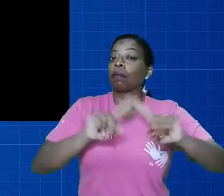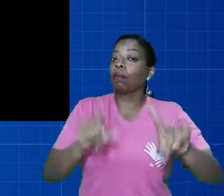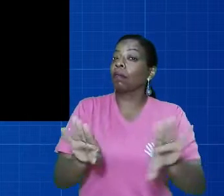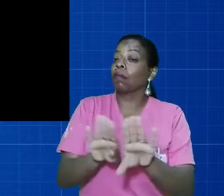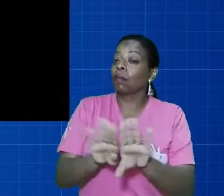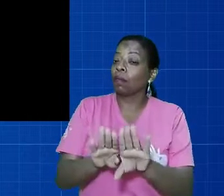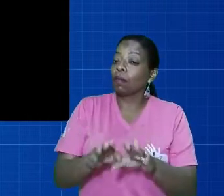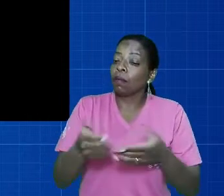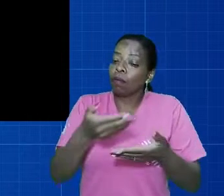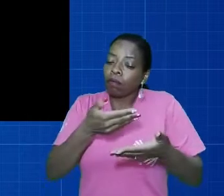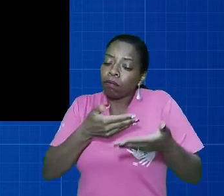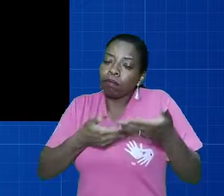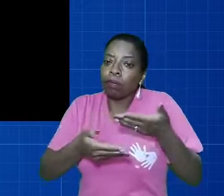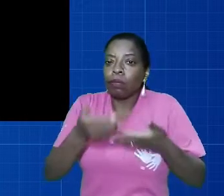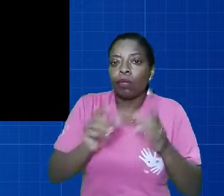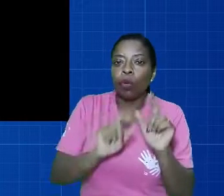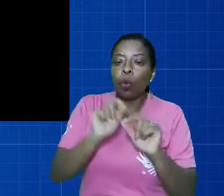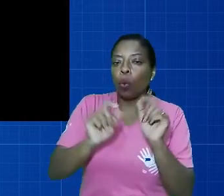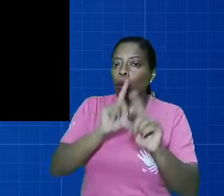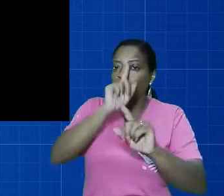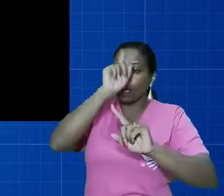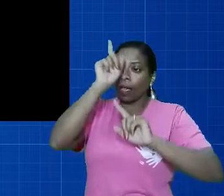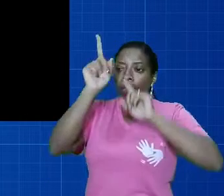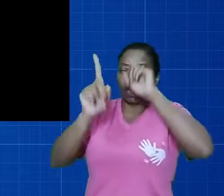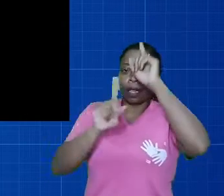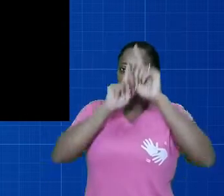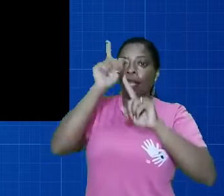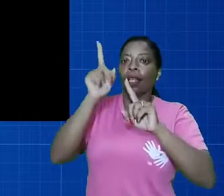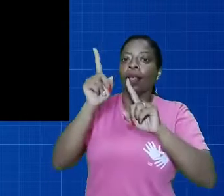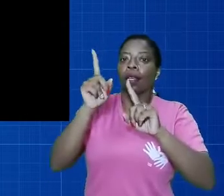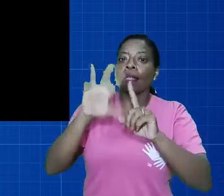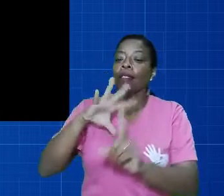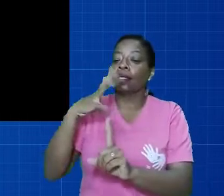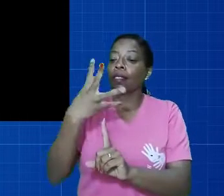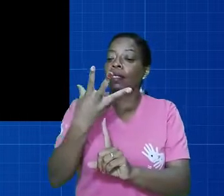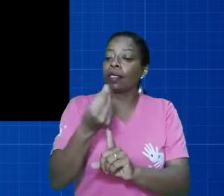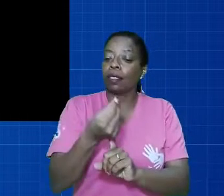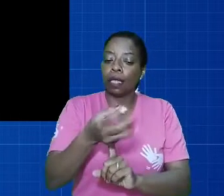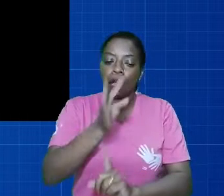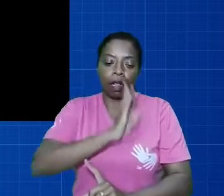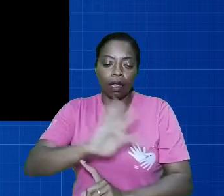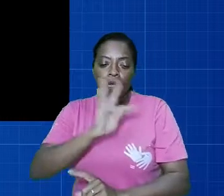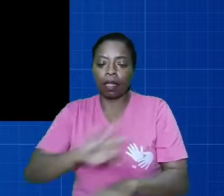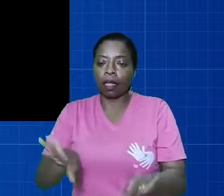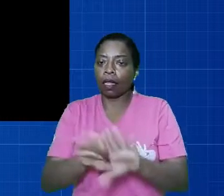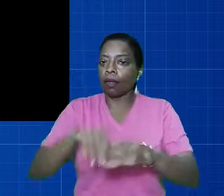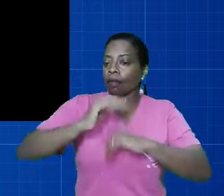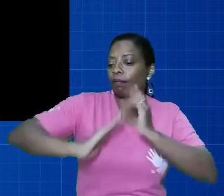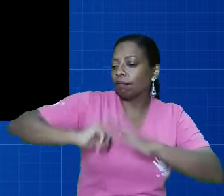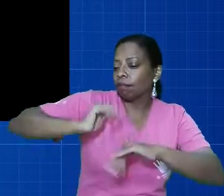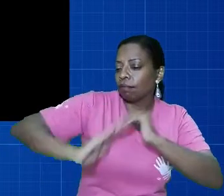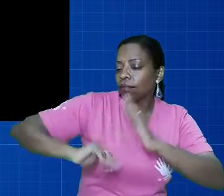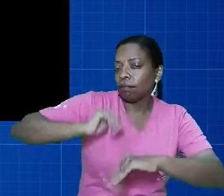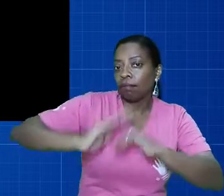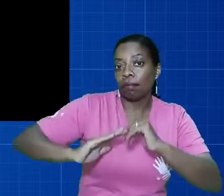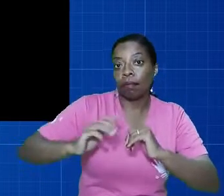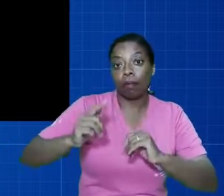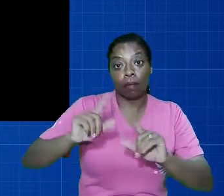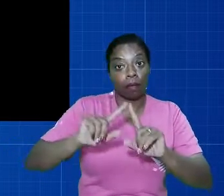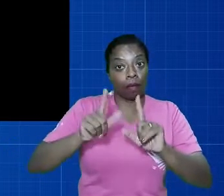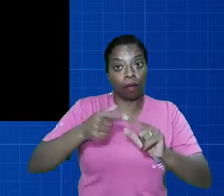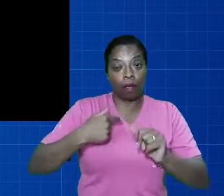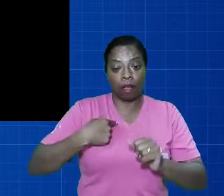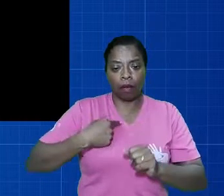se articulam um pouco com essa ideia aqui de arte como técnica e profissão, né? E aqui não é uma crítica,